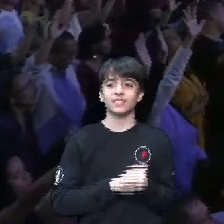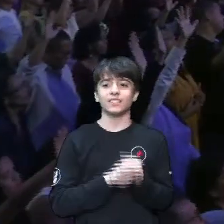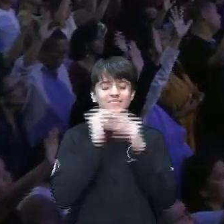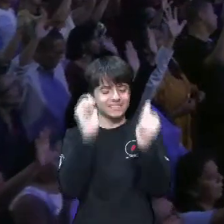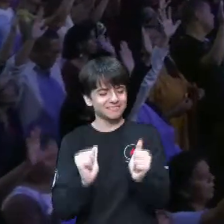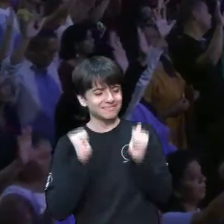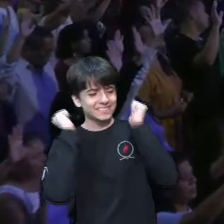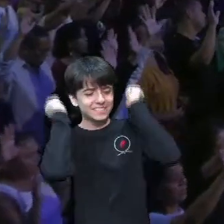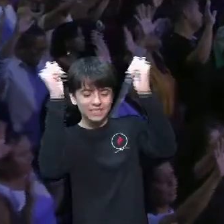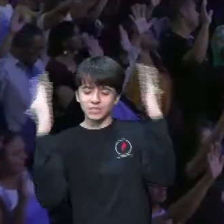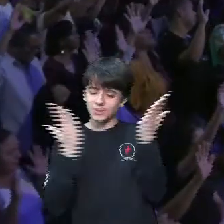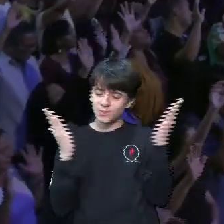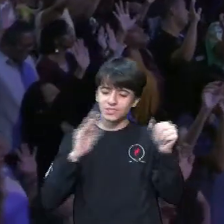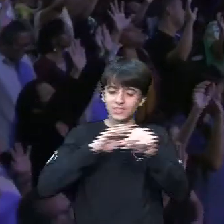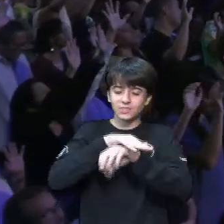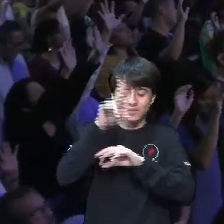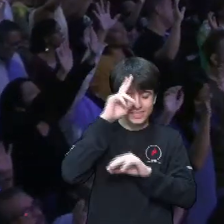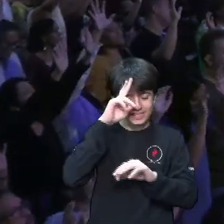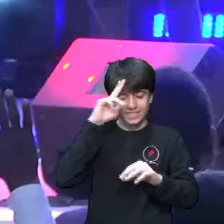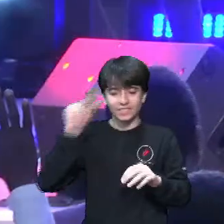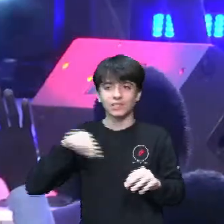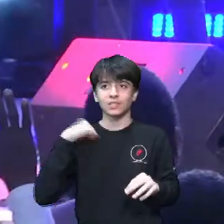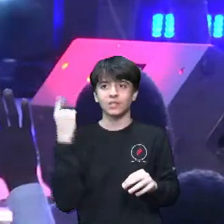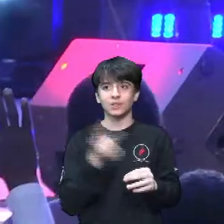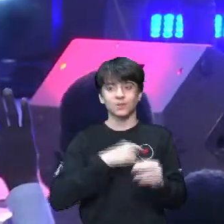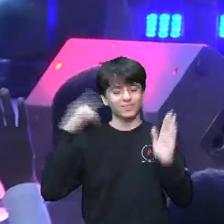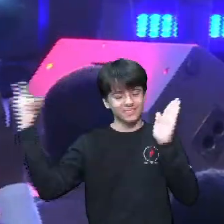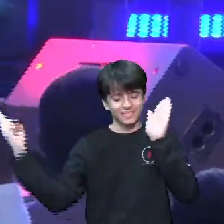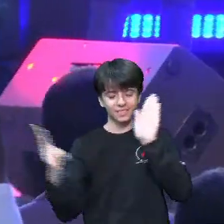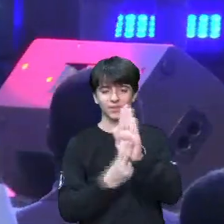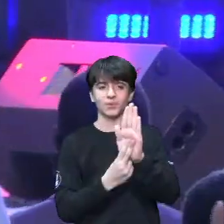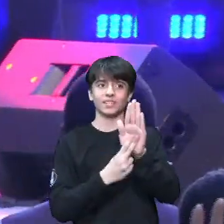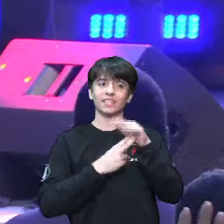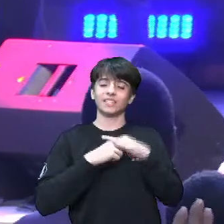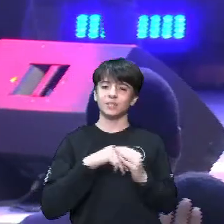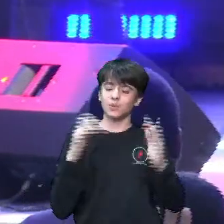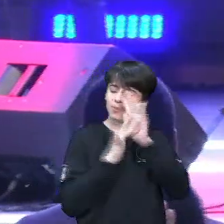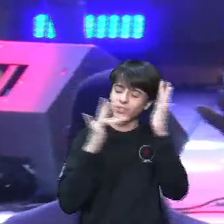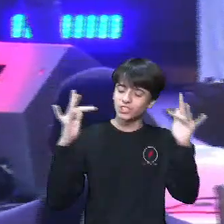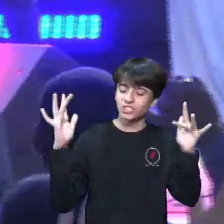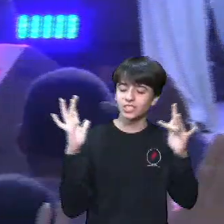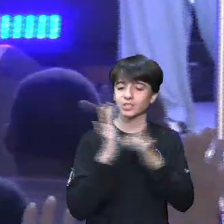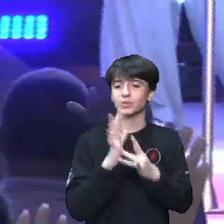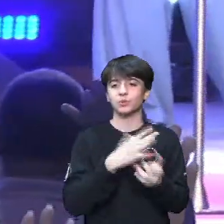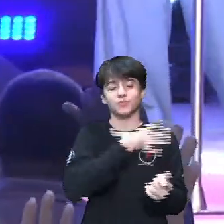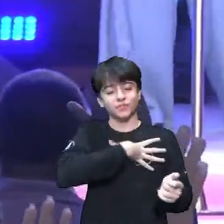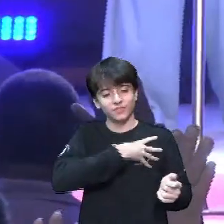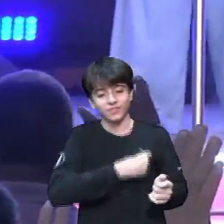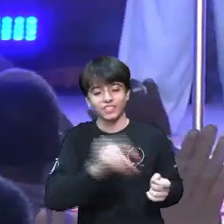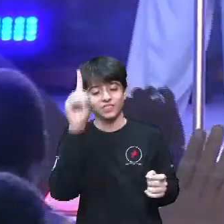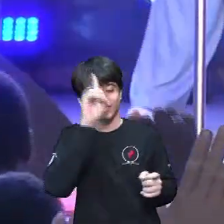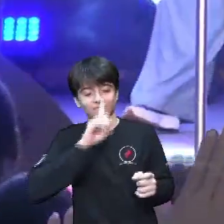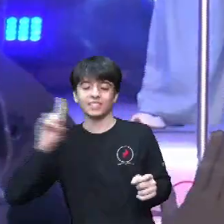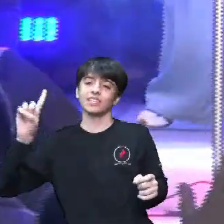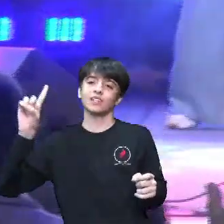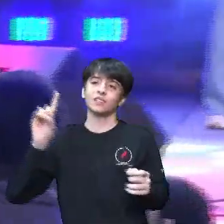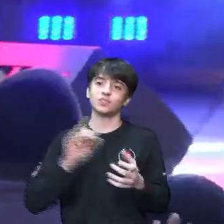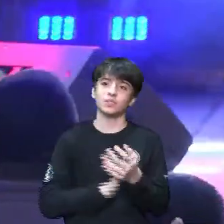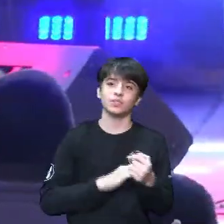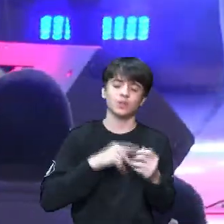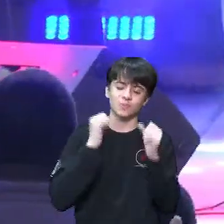engrandecido aqui essa noite, Senhor. Nós te reconhecemos como Jesus, o Filho de Deus,